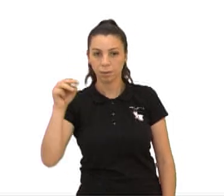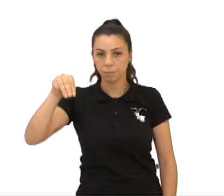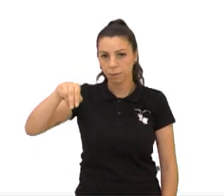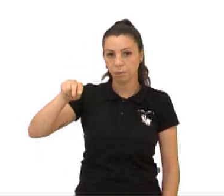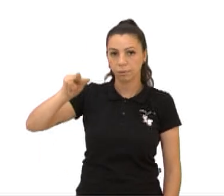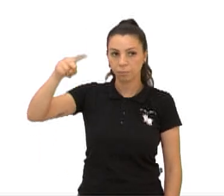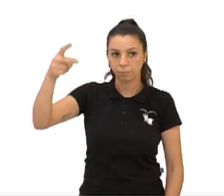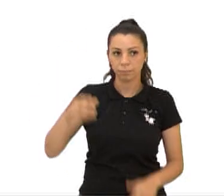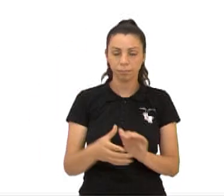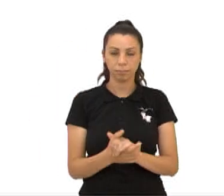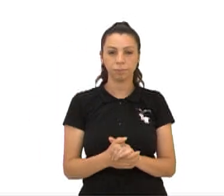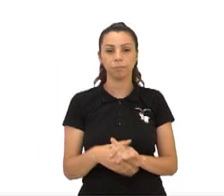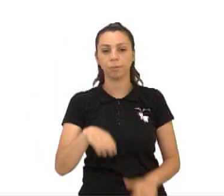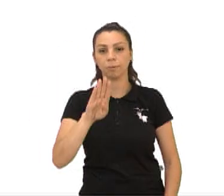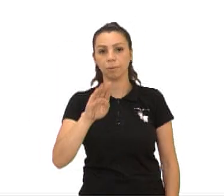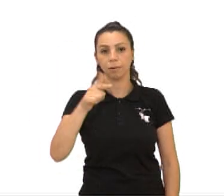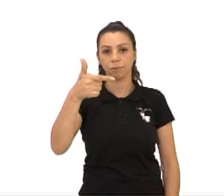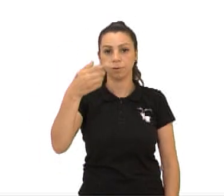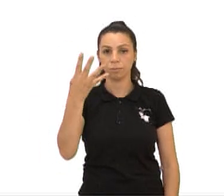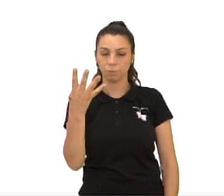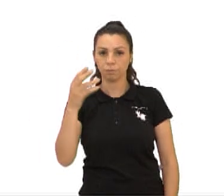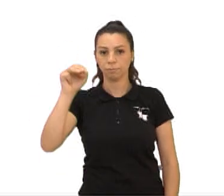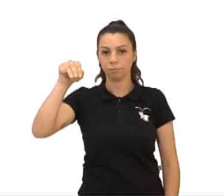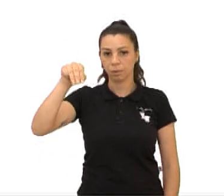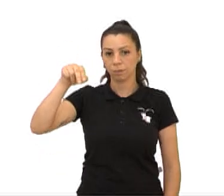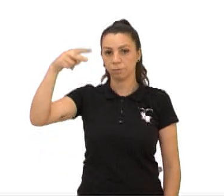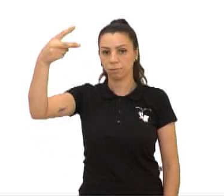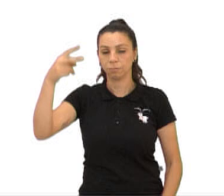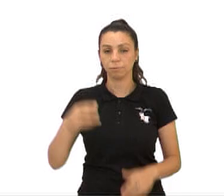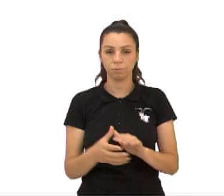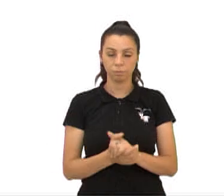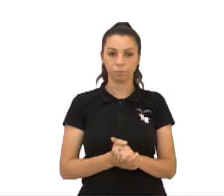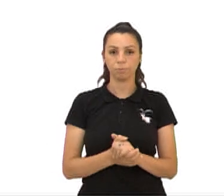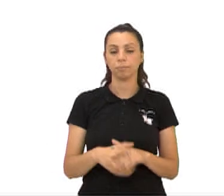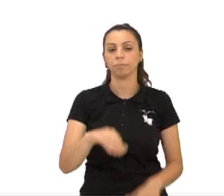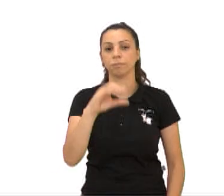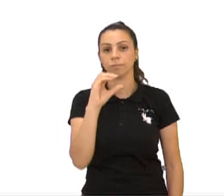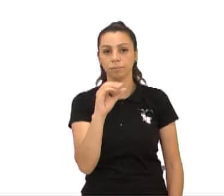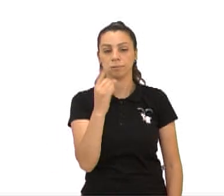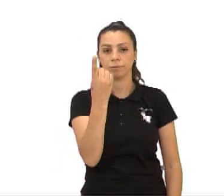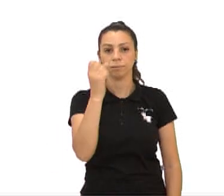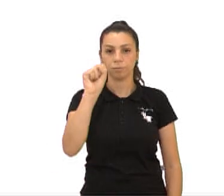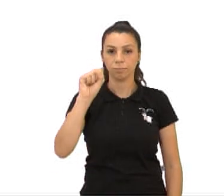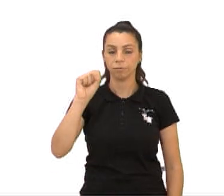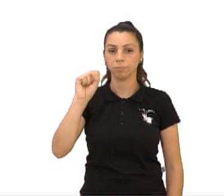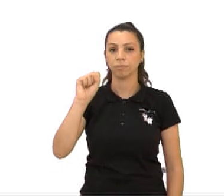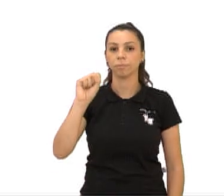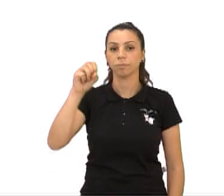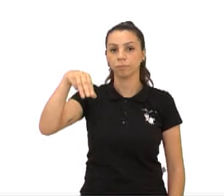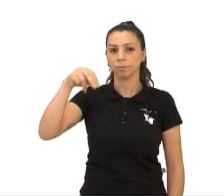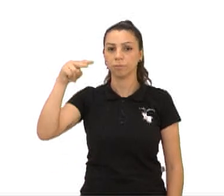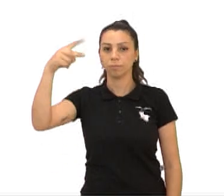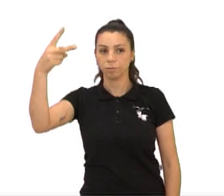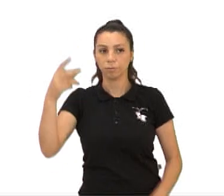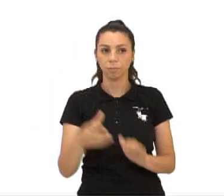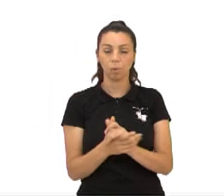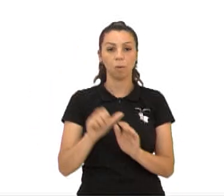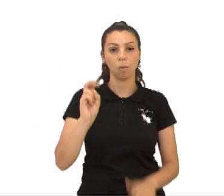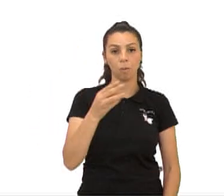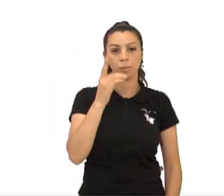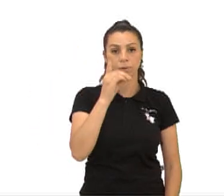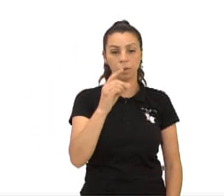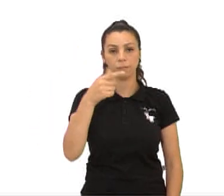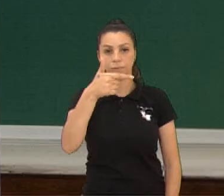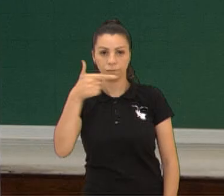B, 24 metros quadrados. C, 18 metros quadrados. Ou letra D, 22